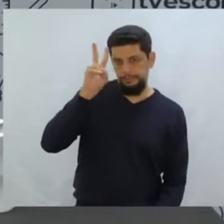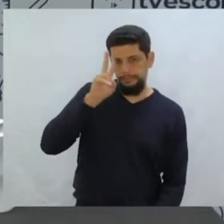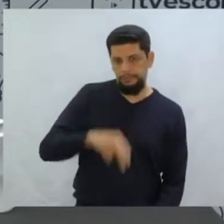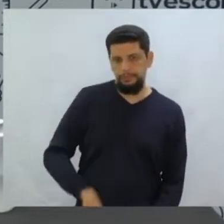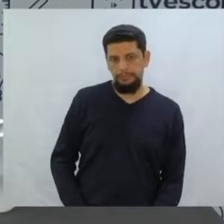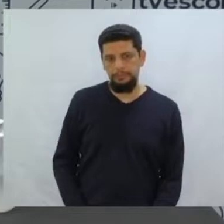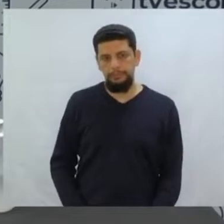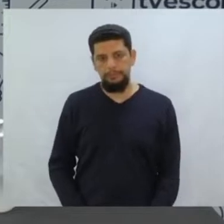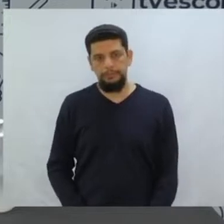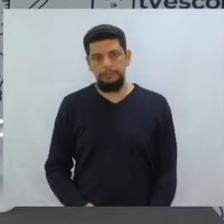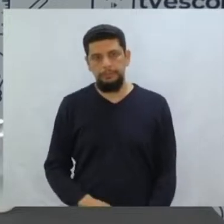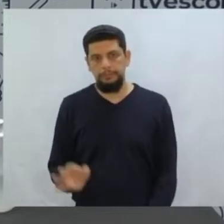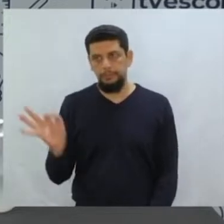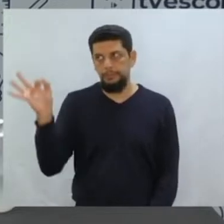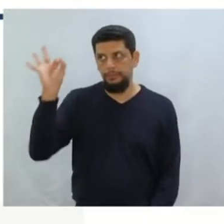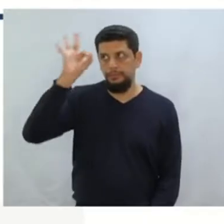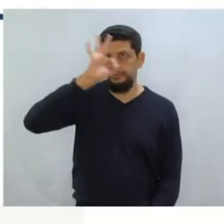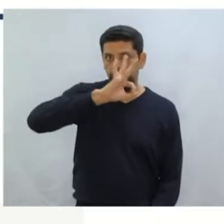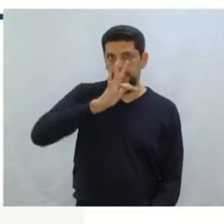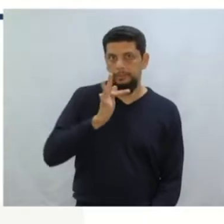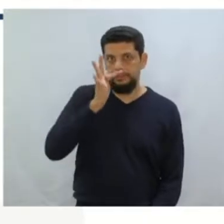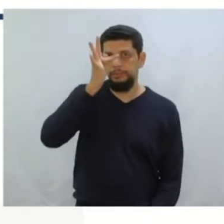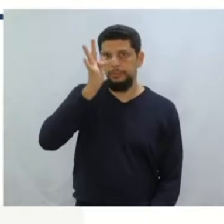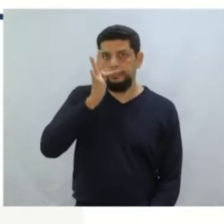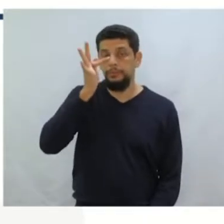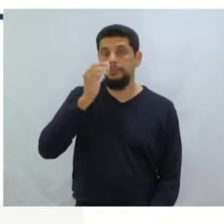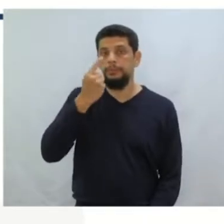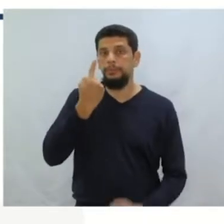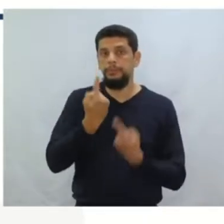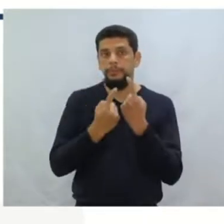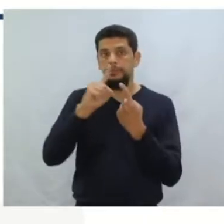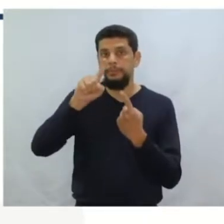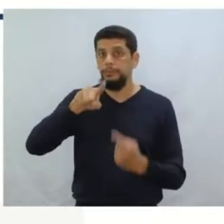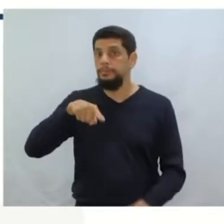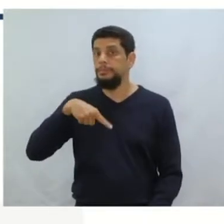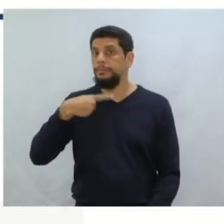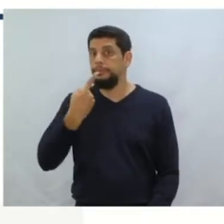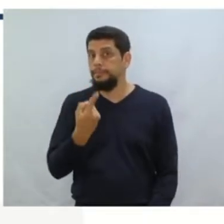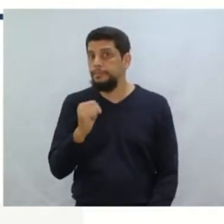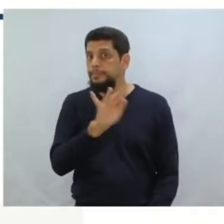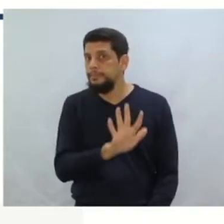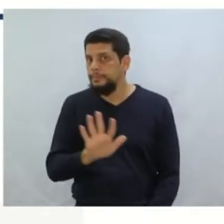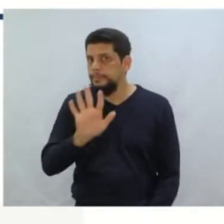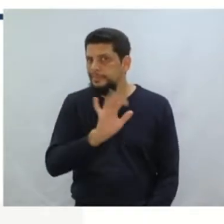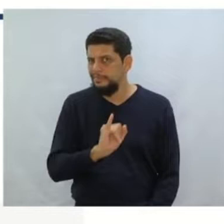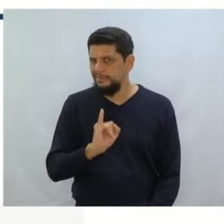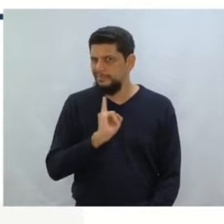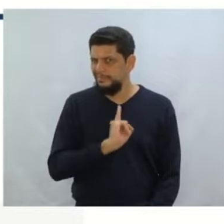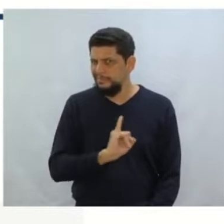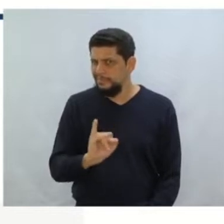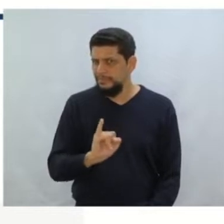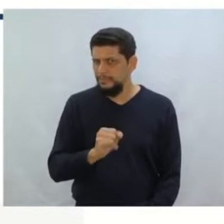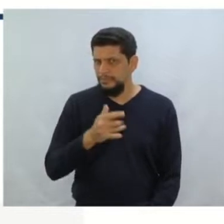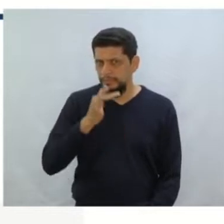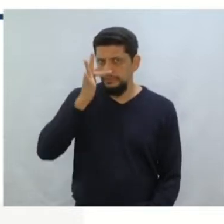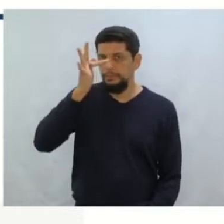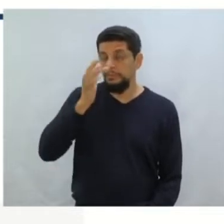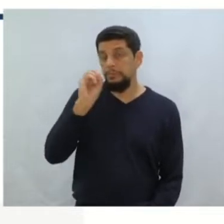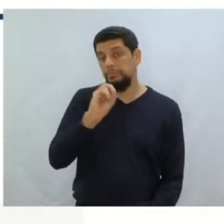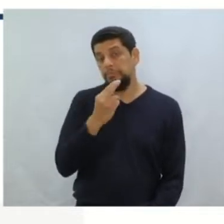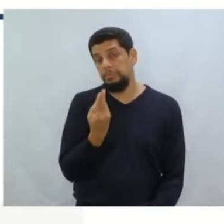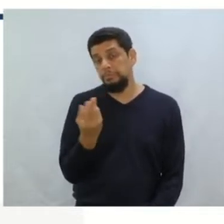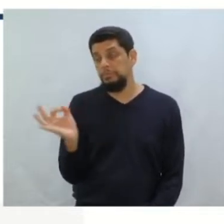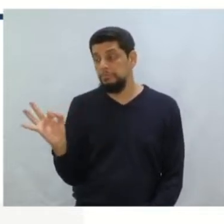olha só. Lembra? Com o sol e com a flor e nós tínhamos que descobrir qual era a próxima imagem. Será que era a flor para continuar